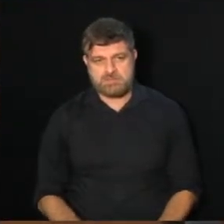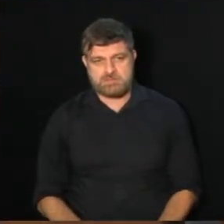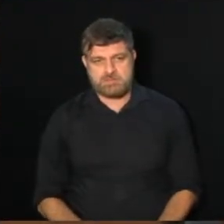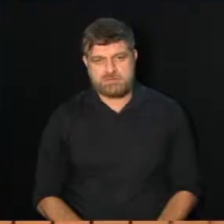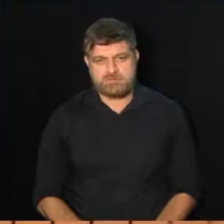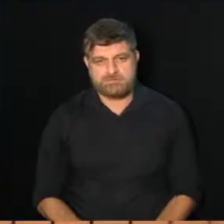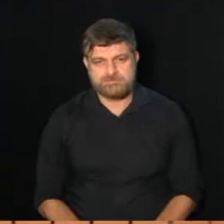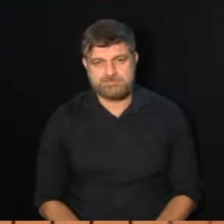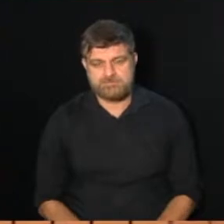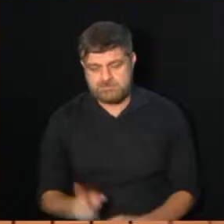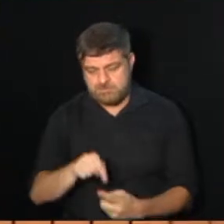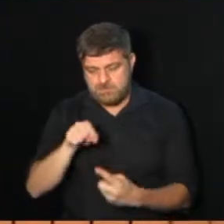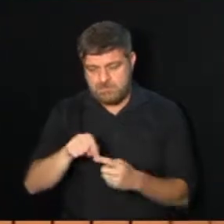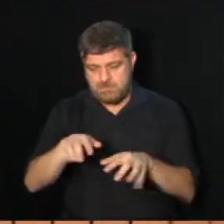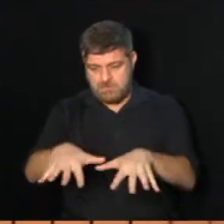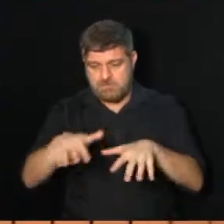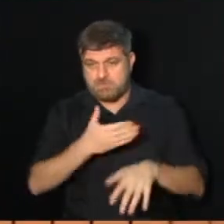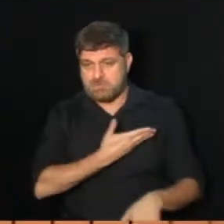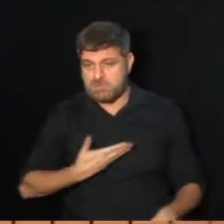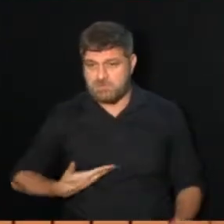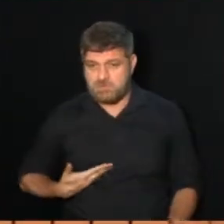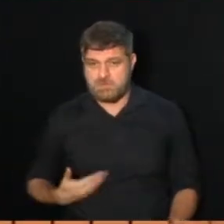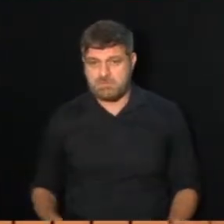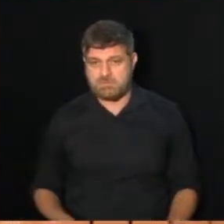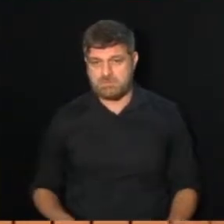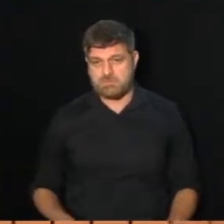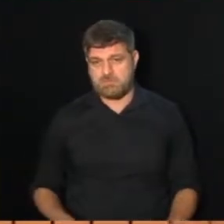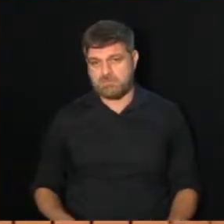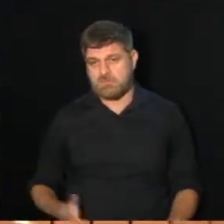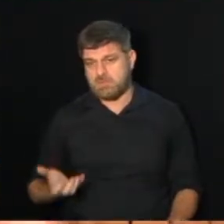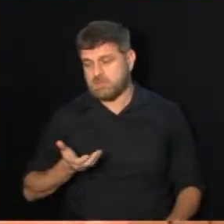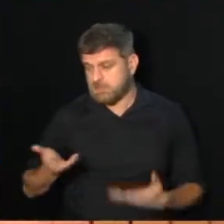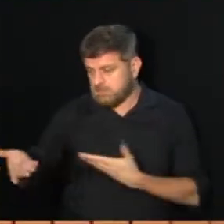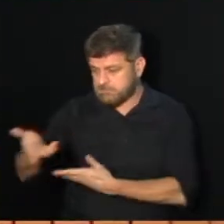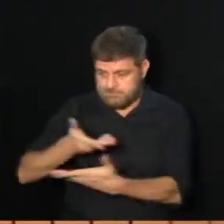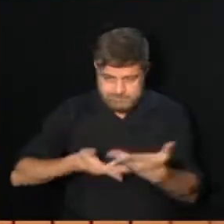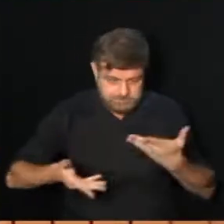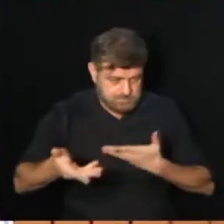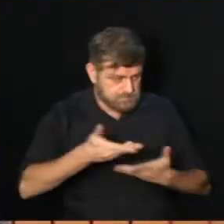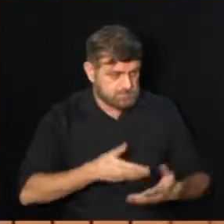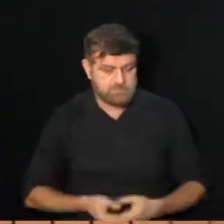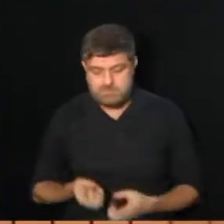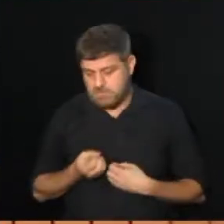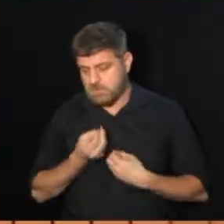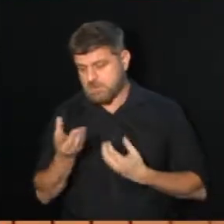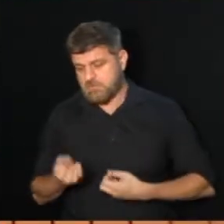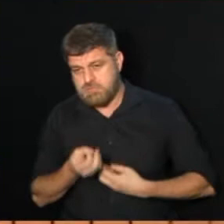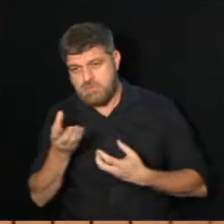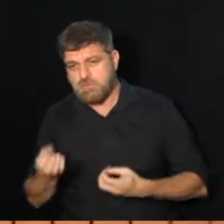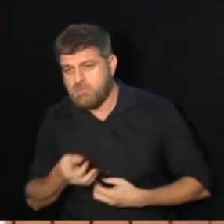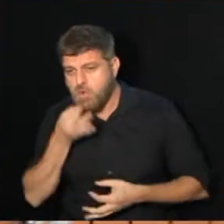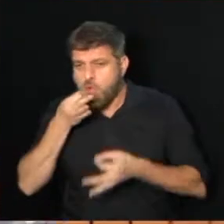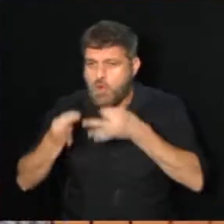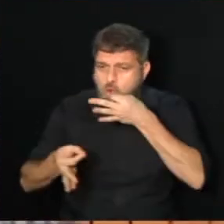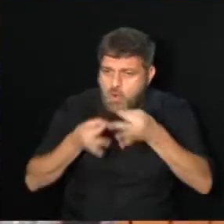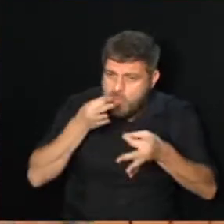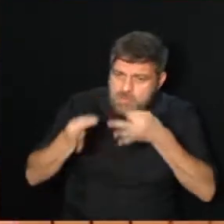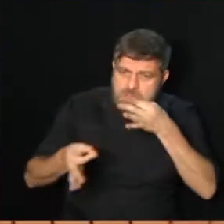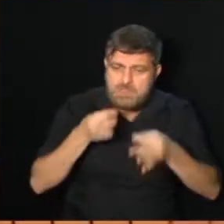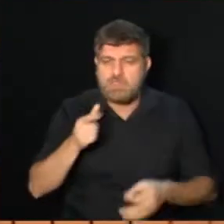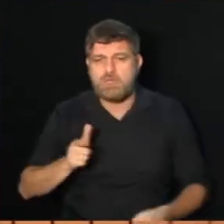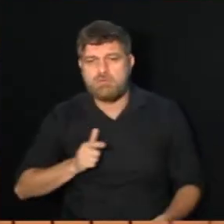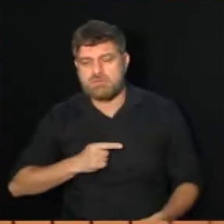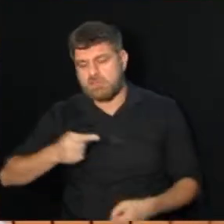O objetivo da audiência pública, principalmente daquele que preside, é tentar fazer com que as pessoas exteriorizem seus pensamentos, abra